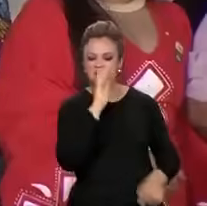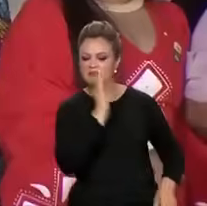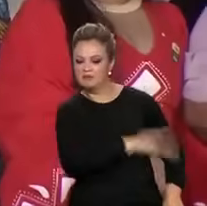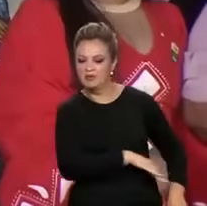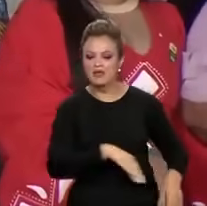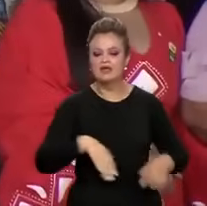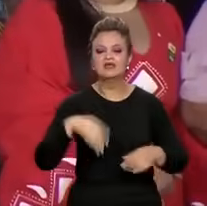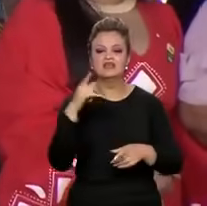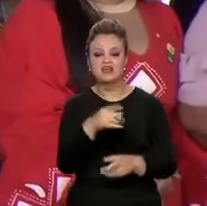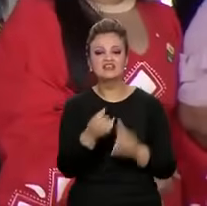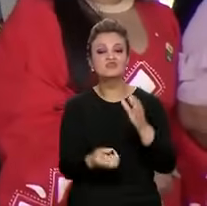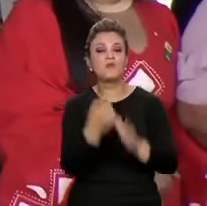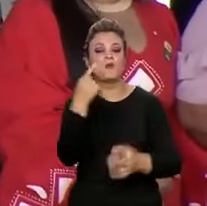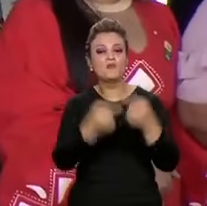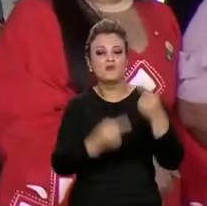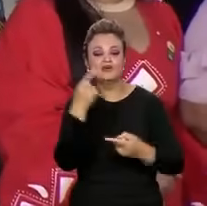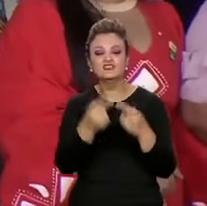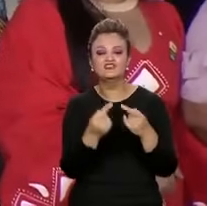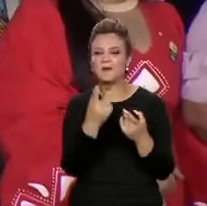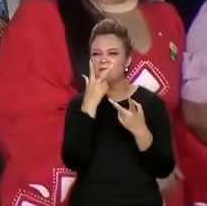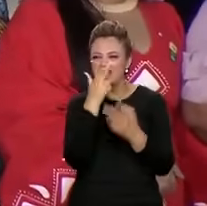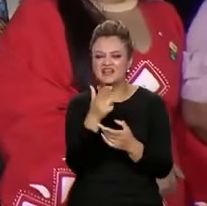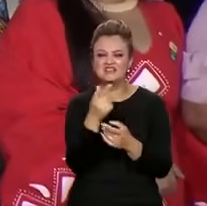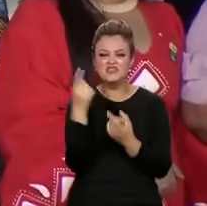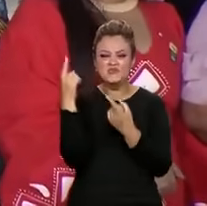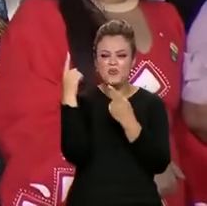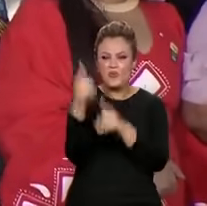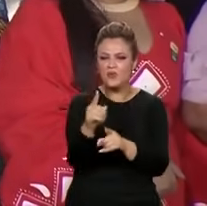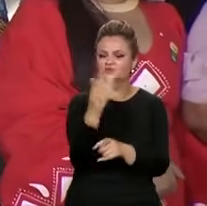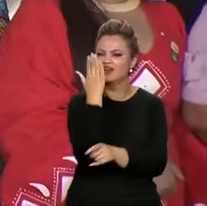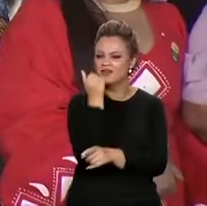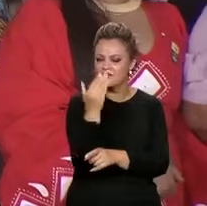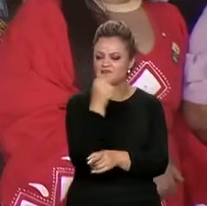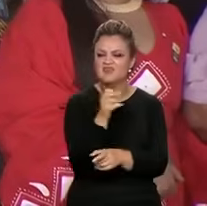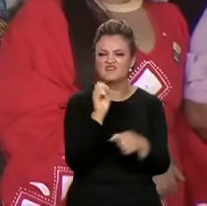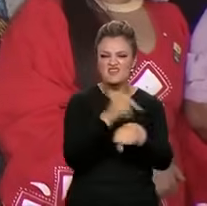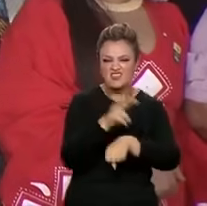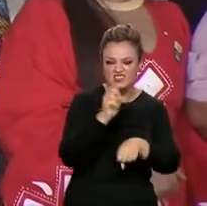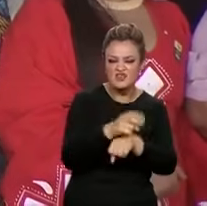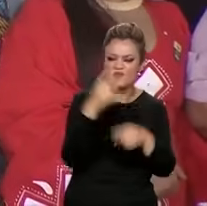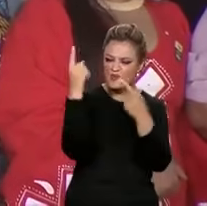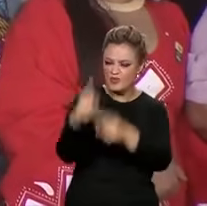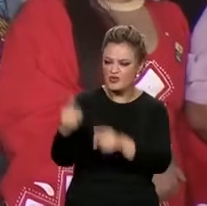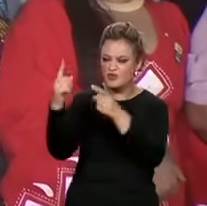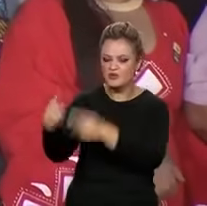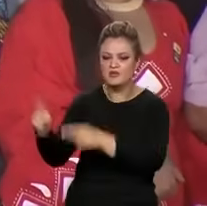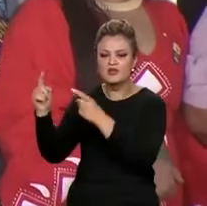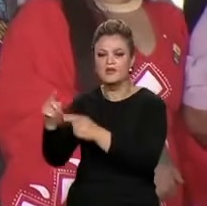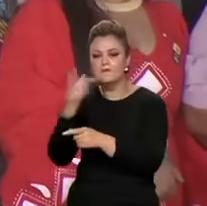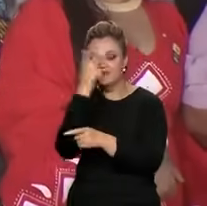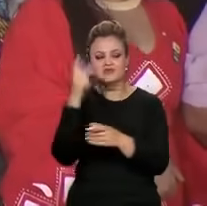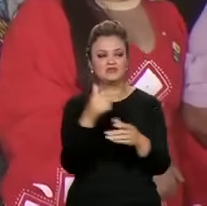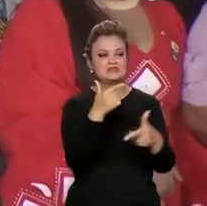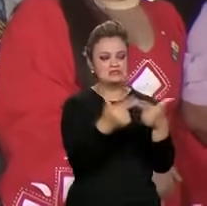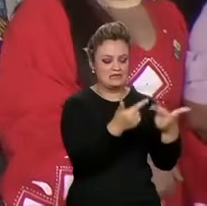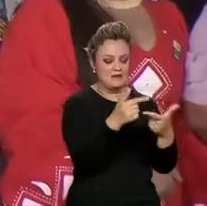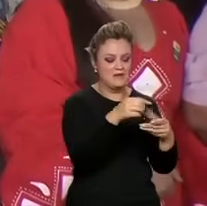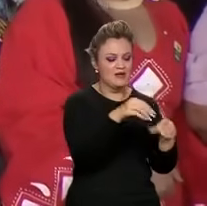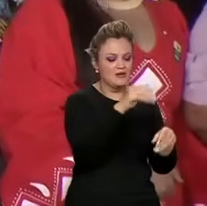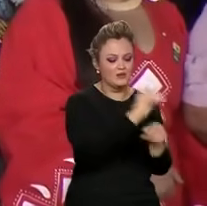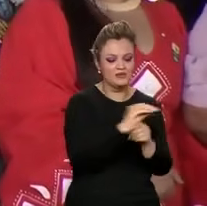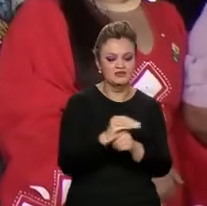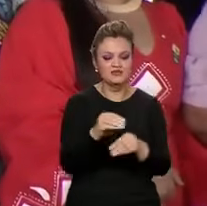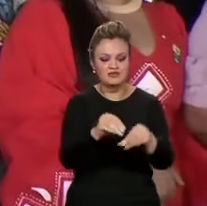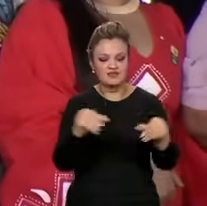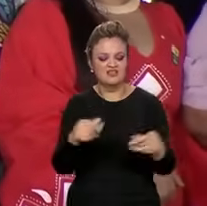implementando uma política de envenenamento dos alimentos e envenenamento de quem lida com a Terra e da vida